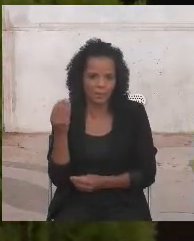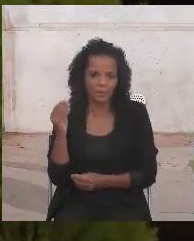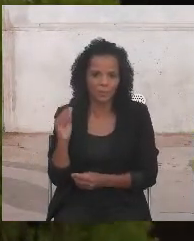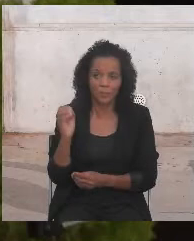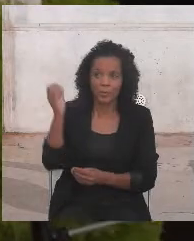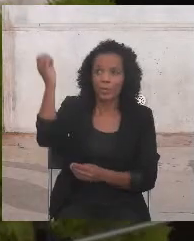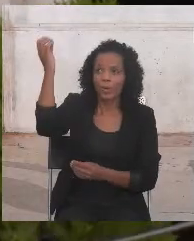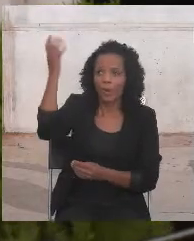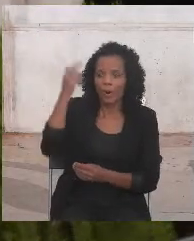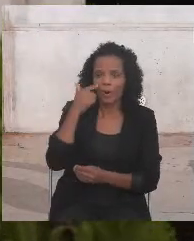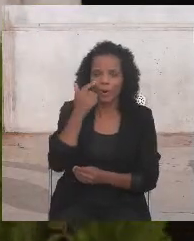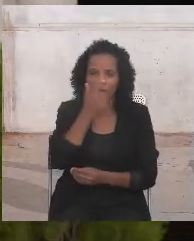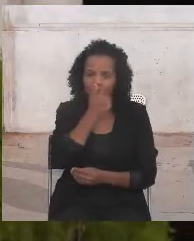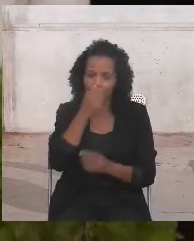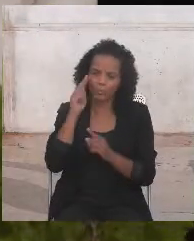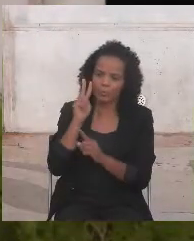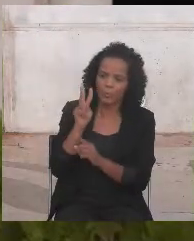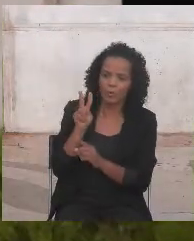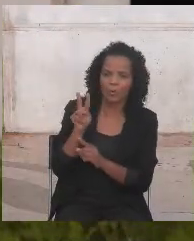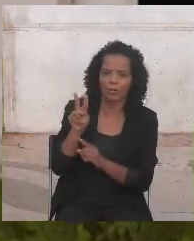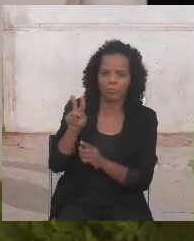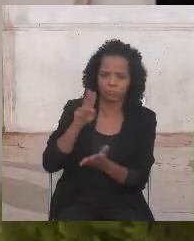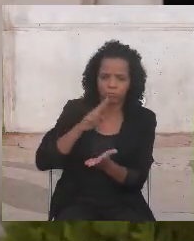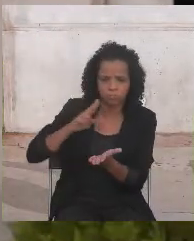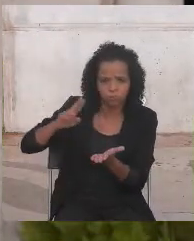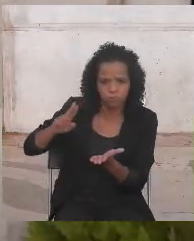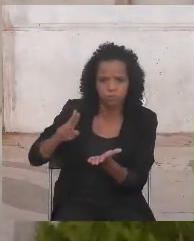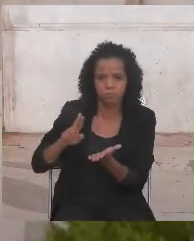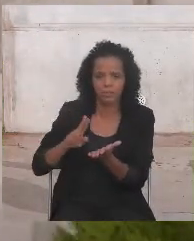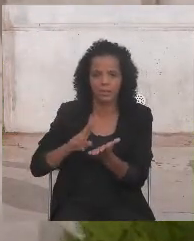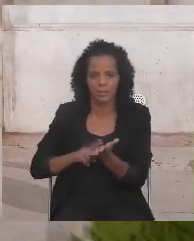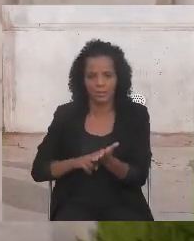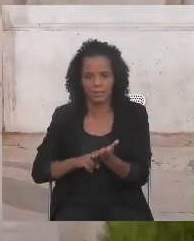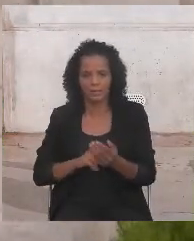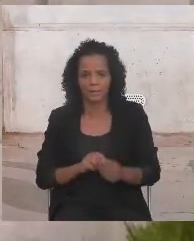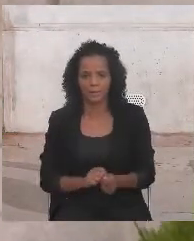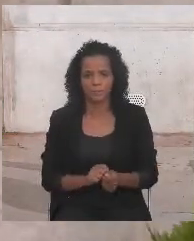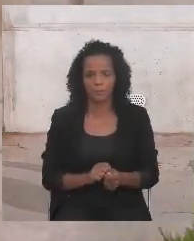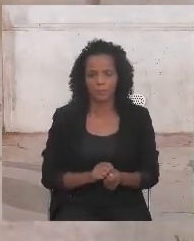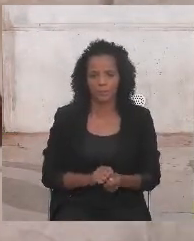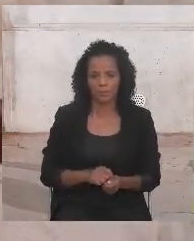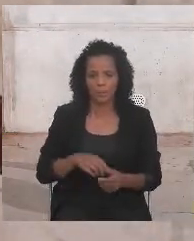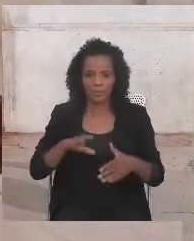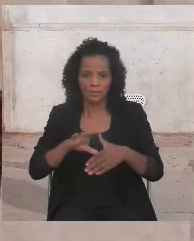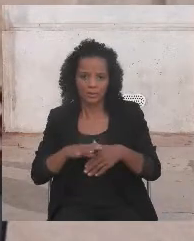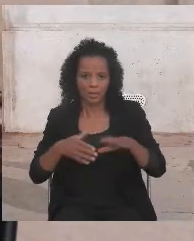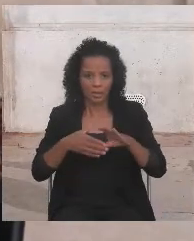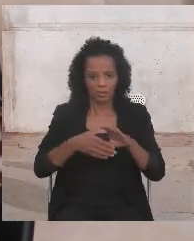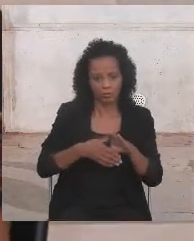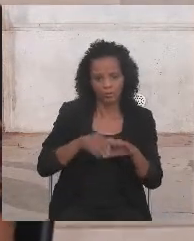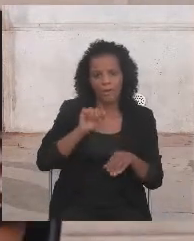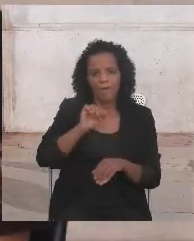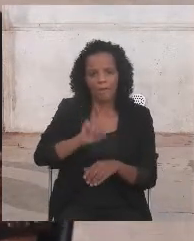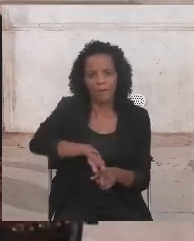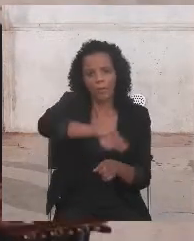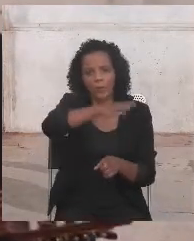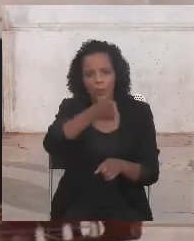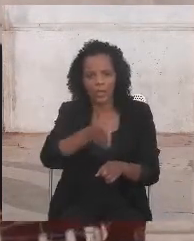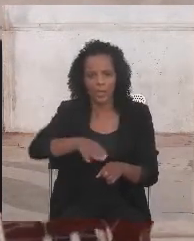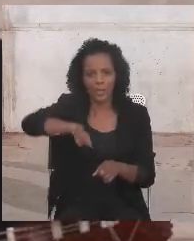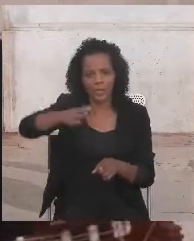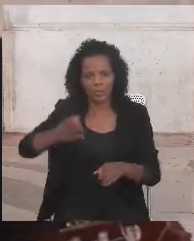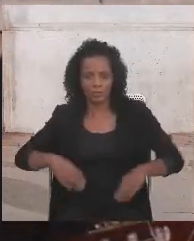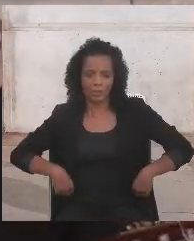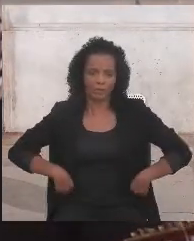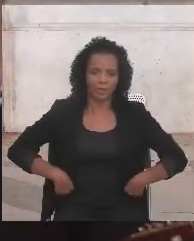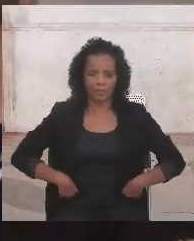luz que os meus olhos veem tão pura, teus seios são as colinas, farina,